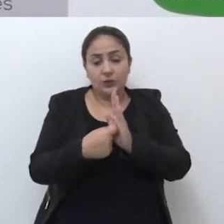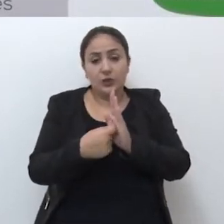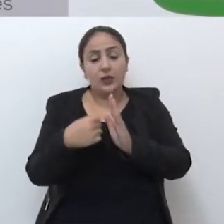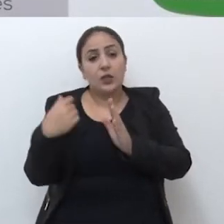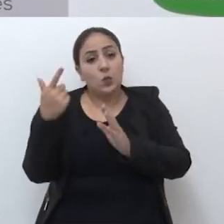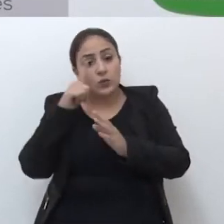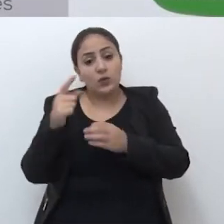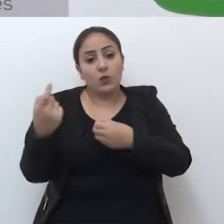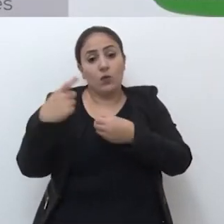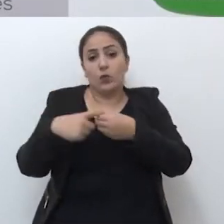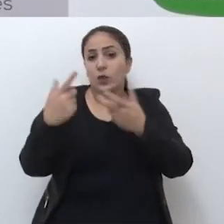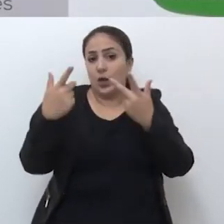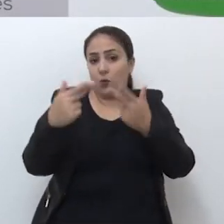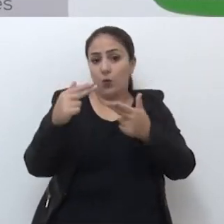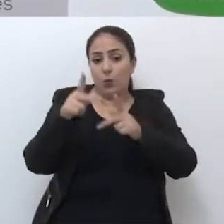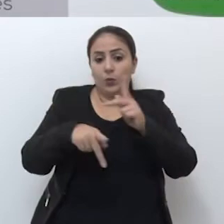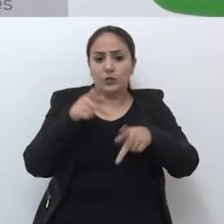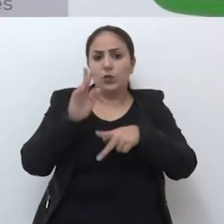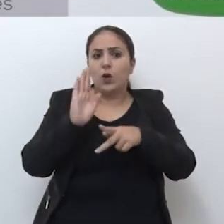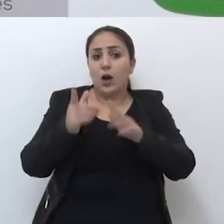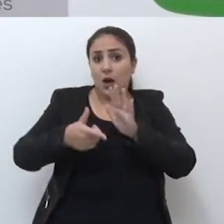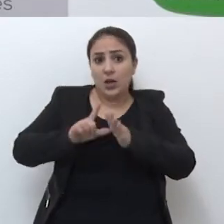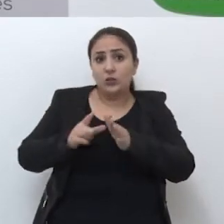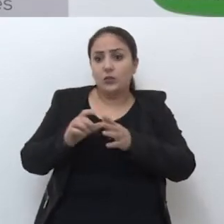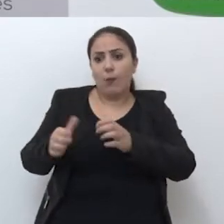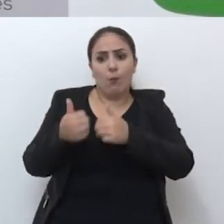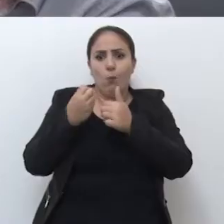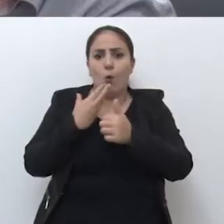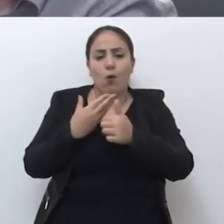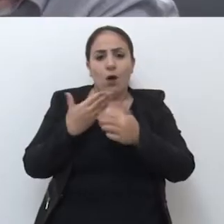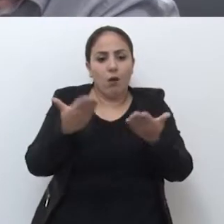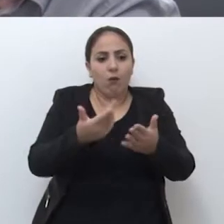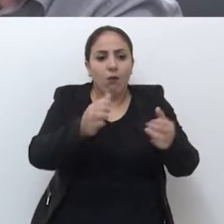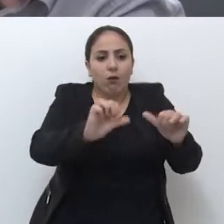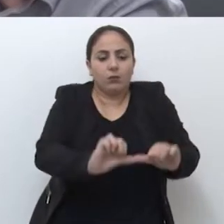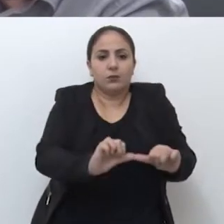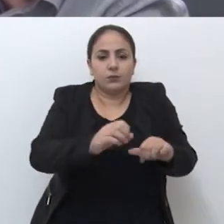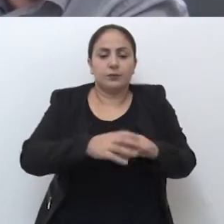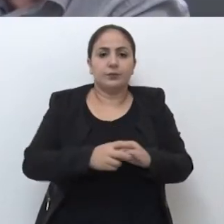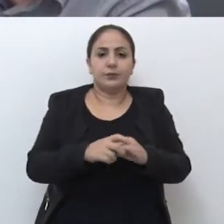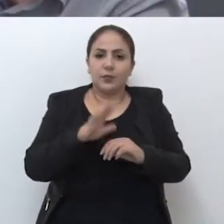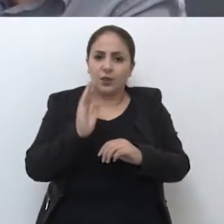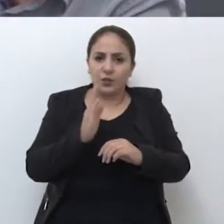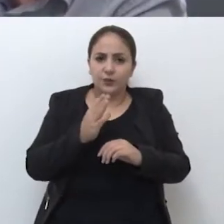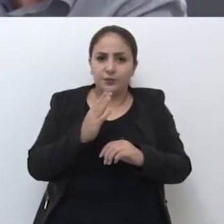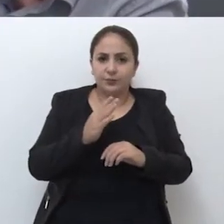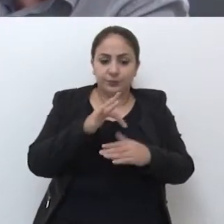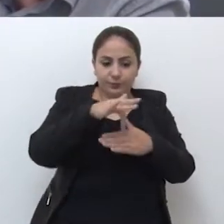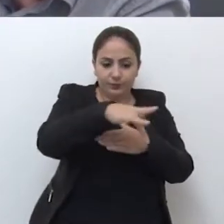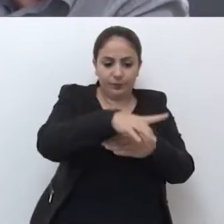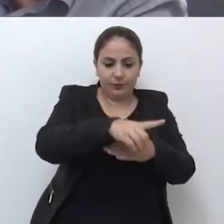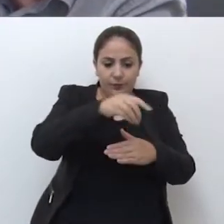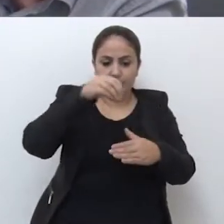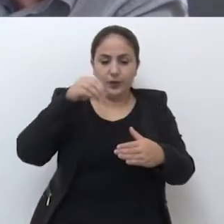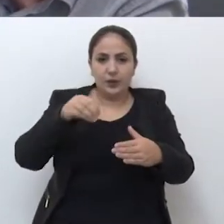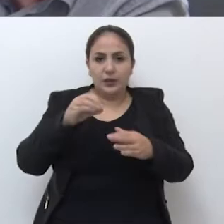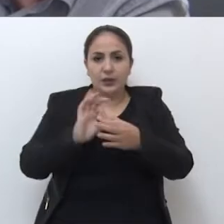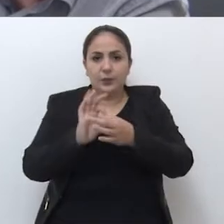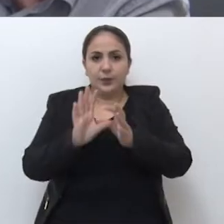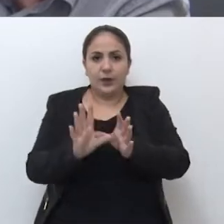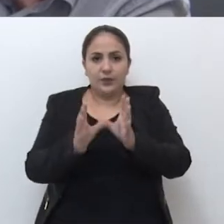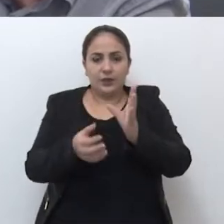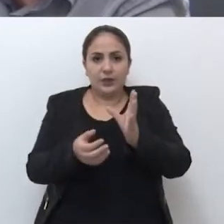os Correios voltem a ser aqui para a nossa população o que já foi um dia. Já o desarquivamento do projeto que autorizava